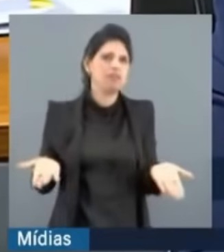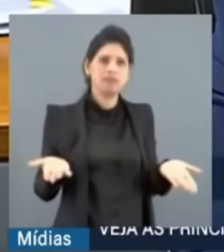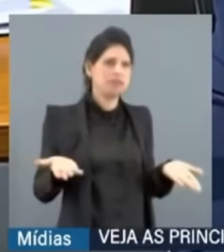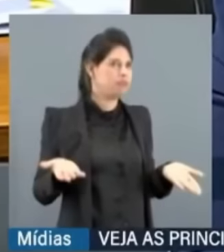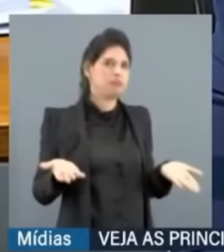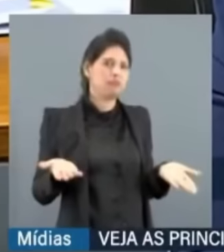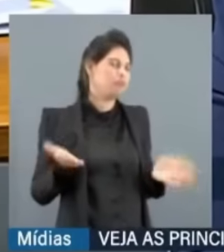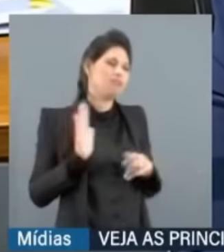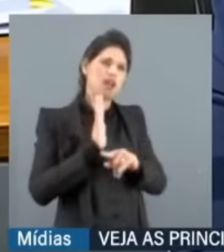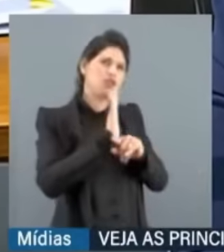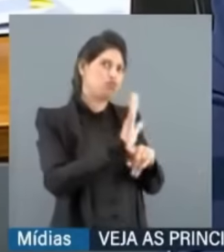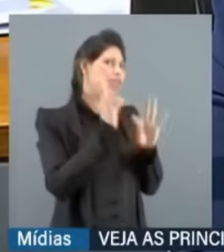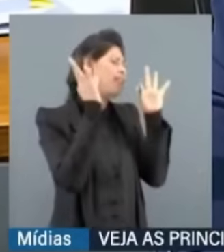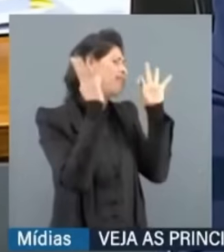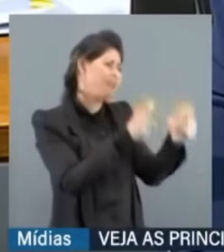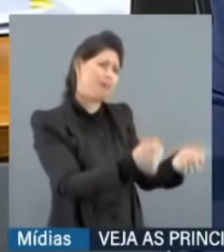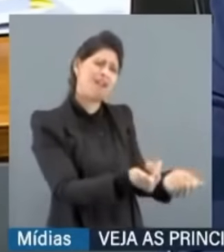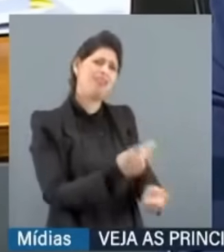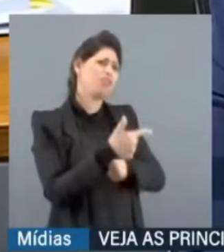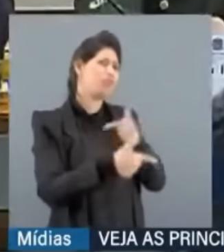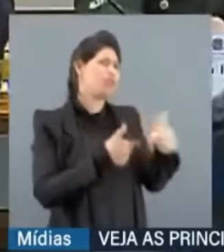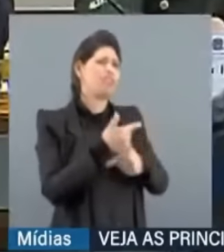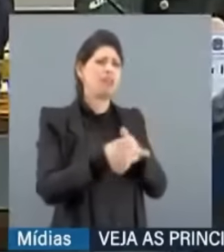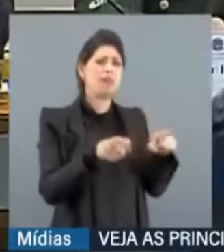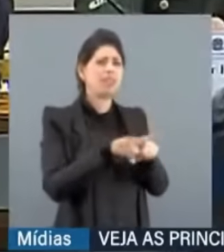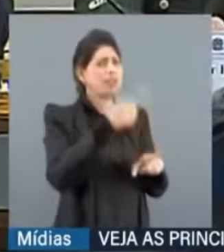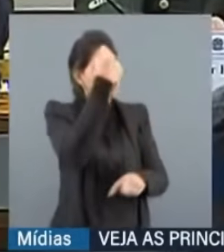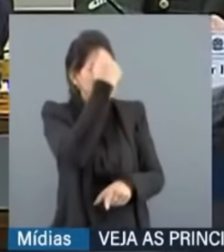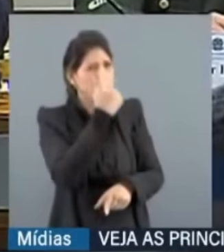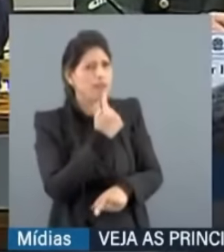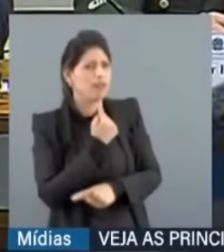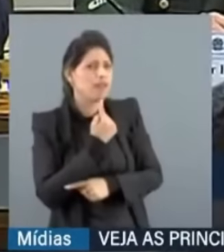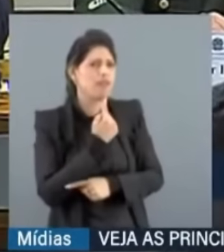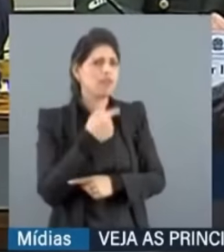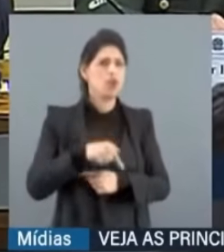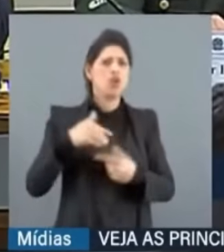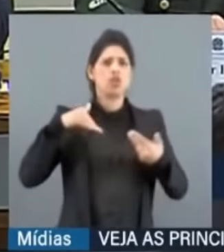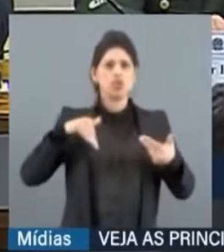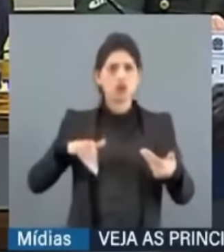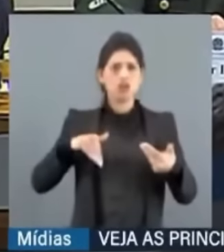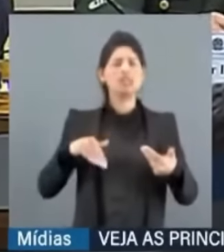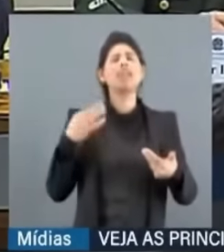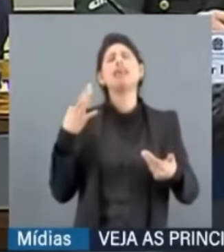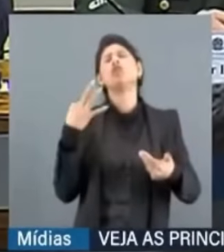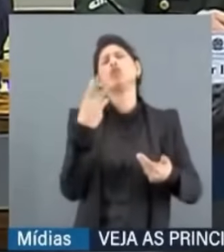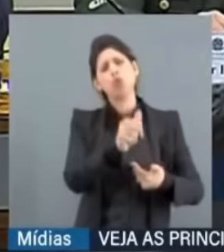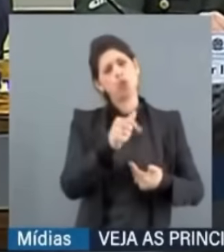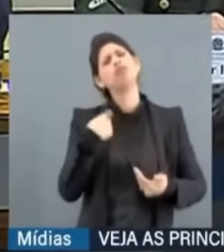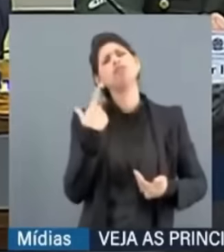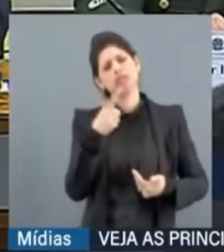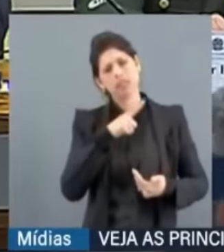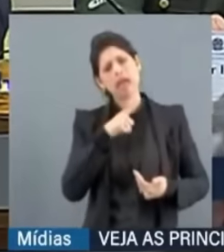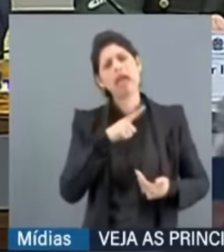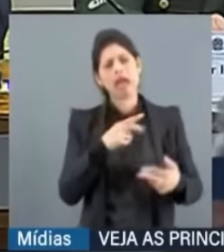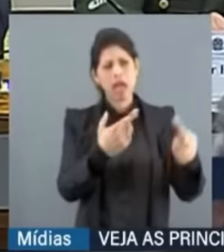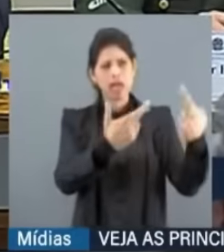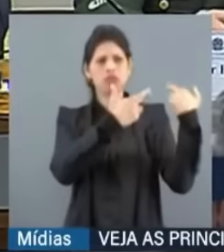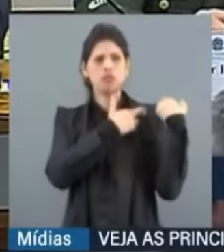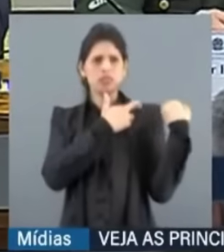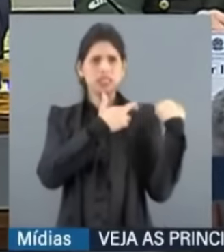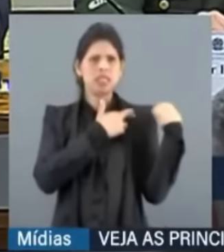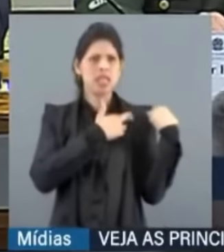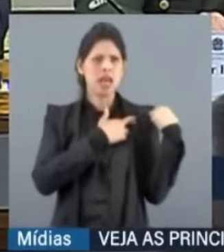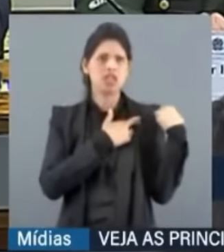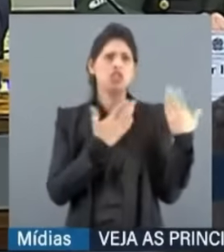rico. nem com os trabalhos e muito menos com a imagem dessa casa. Nós temos todos o dever de zelar pela